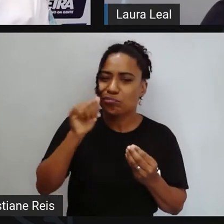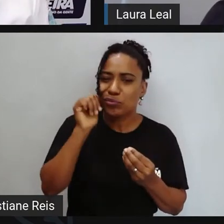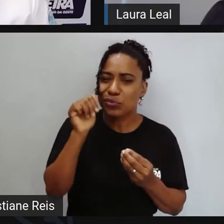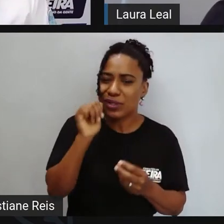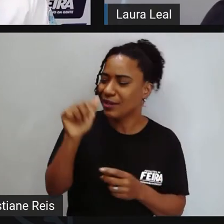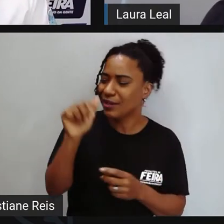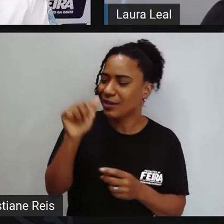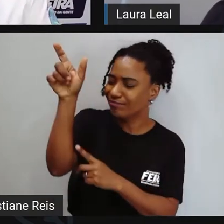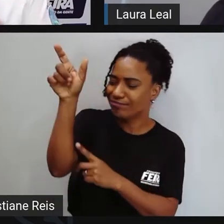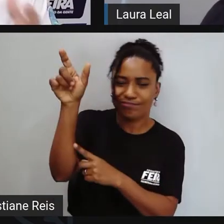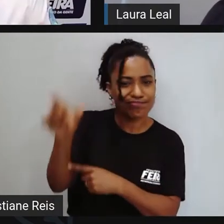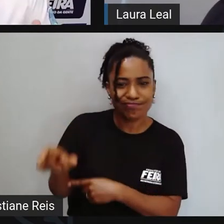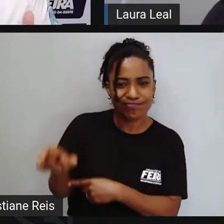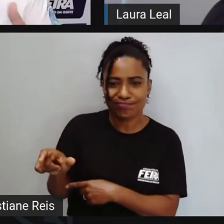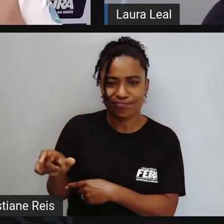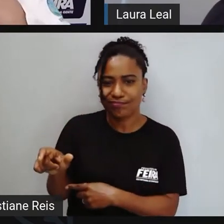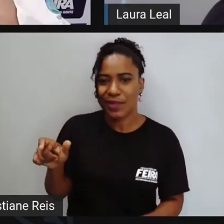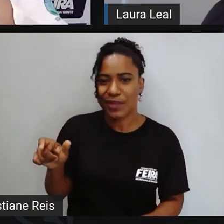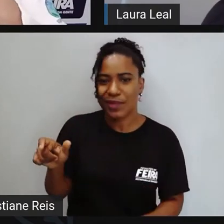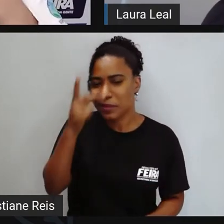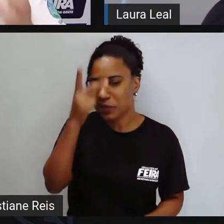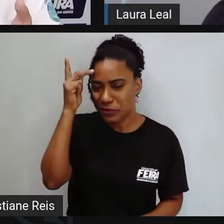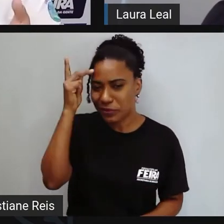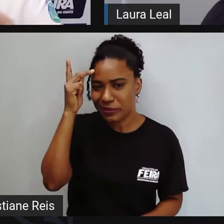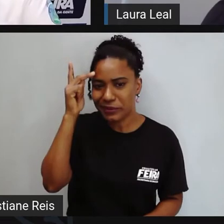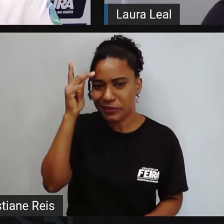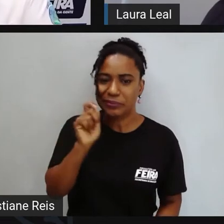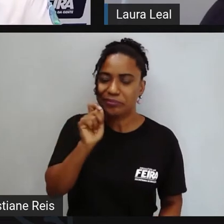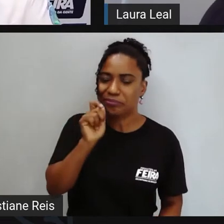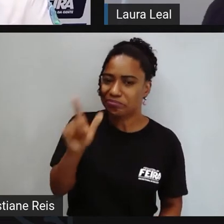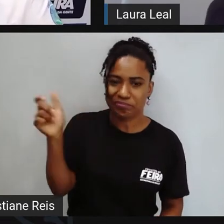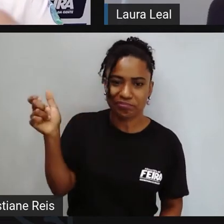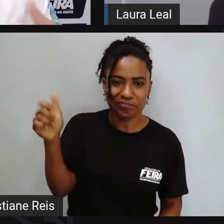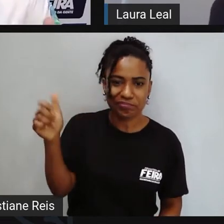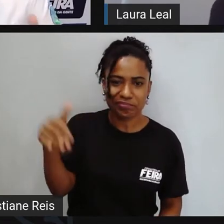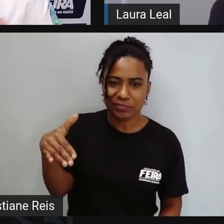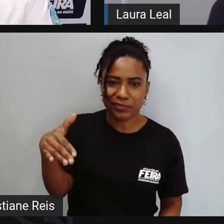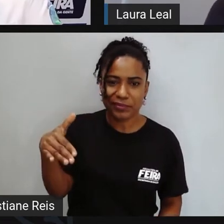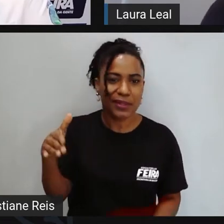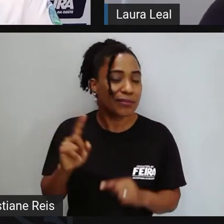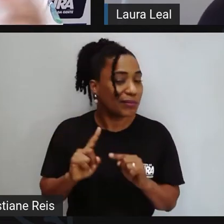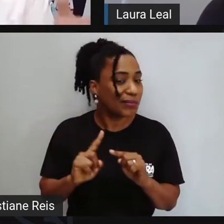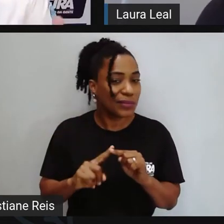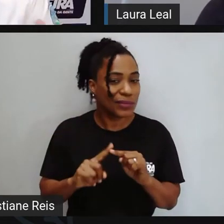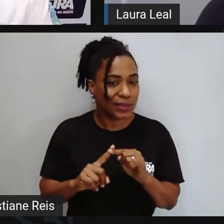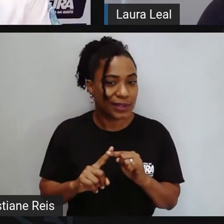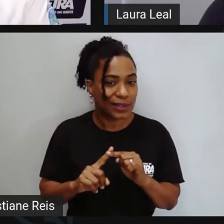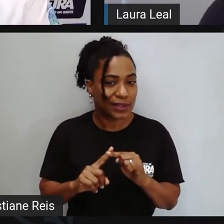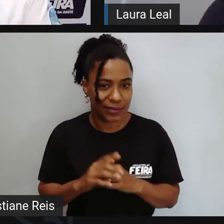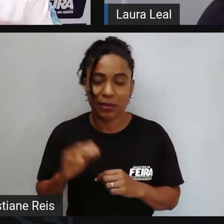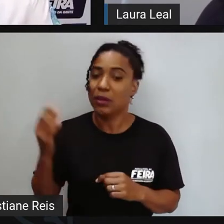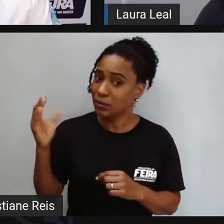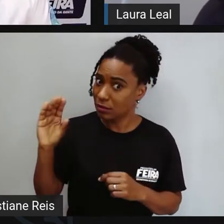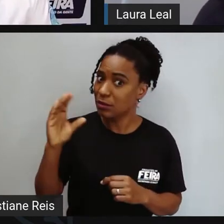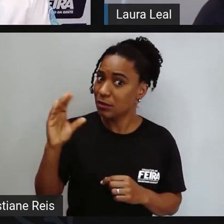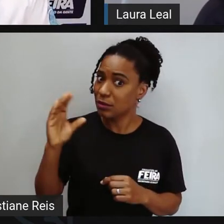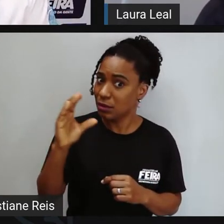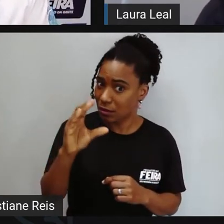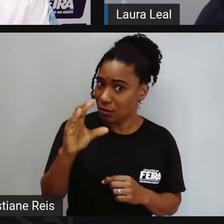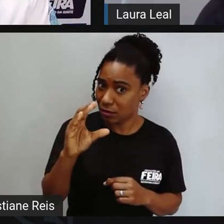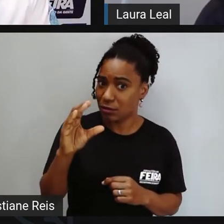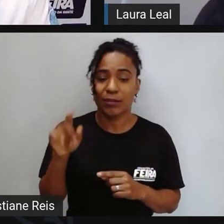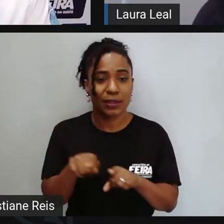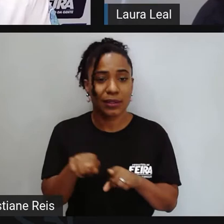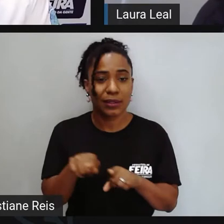história, né? Não só da ciência. A gente está falando de ciência, mas eu acho que pesquisadores, que não deixam de ser cientistas, em todas as